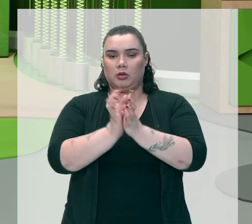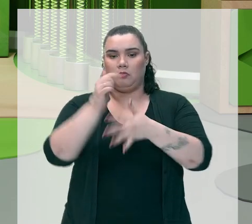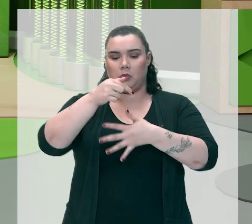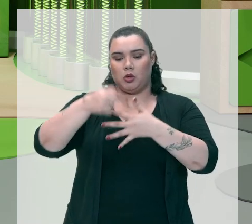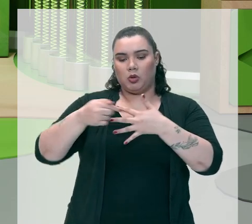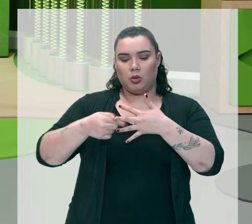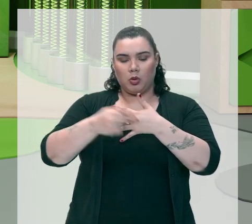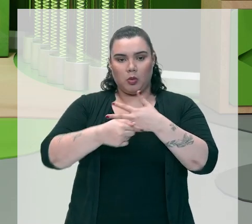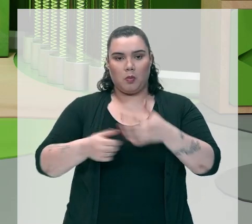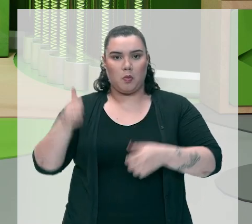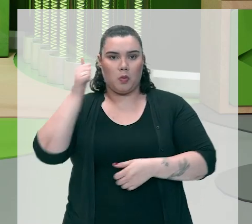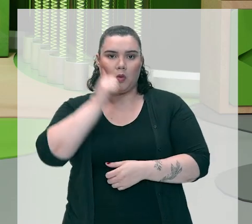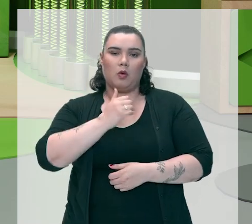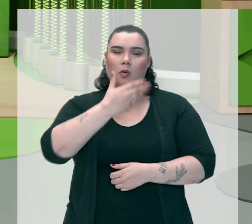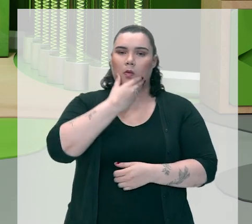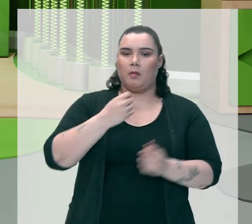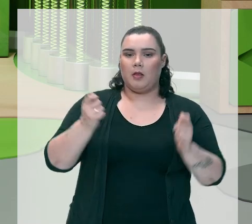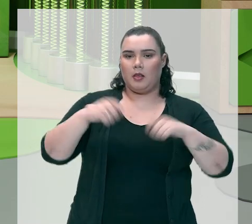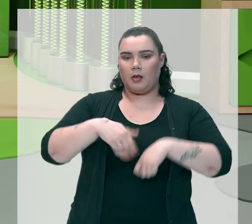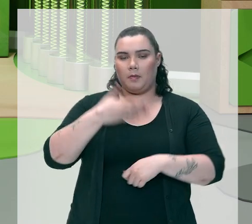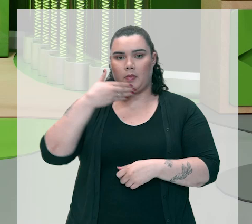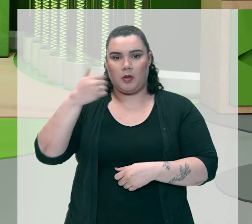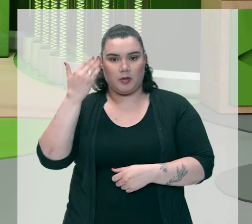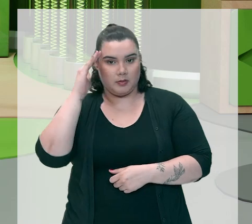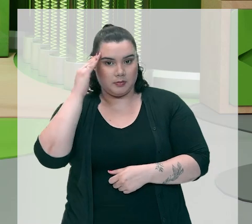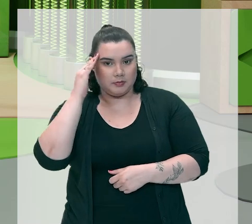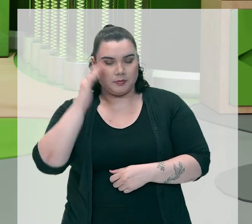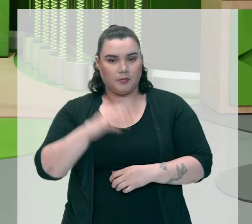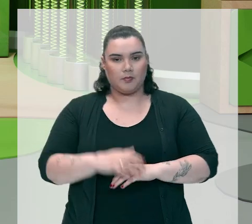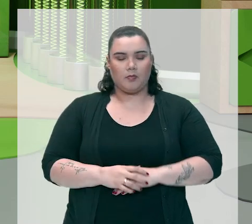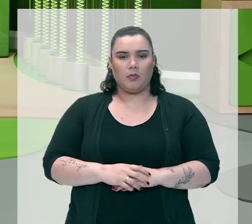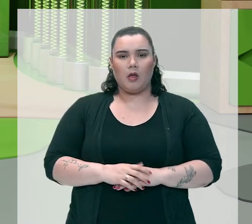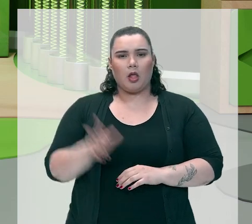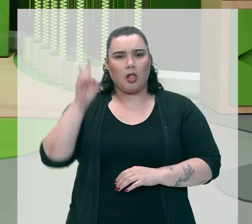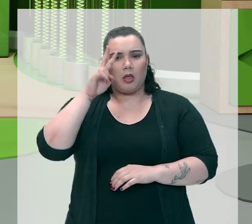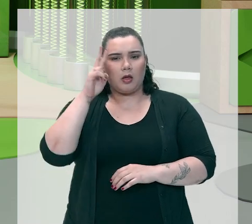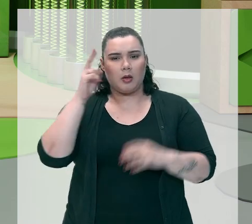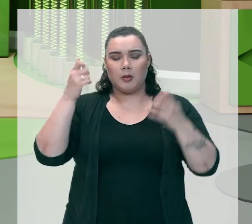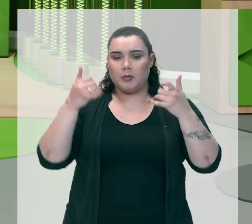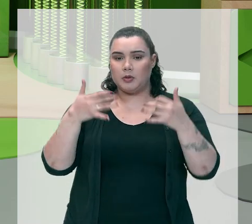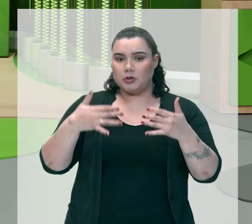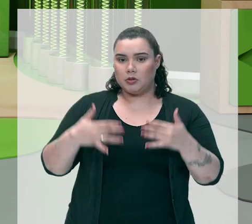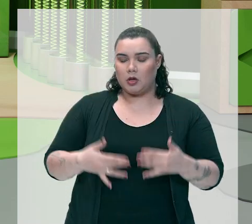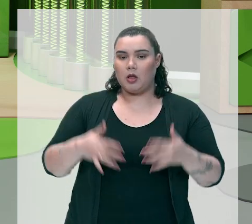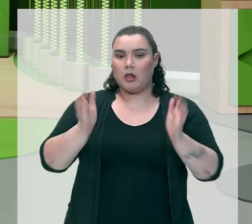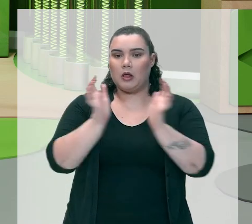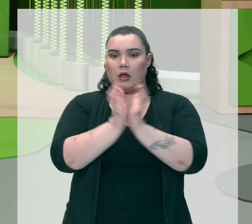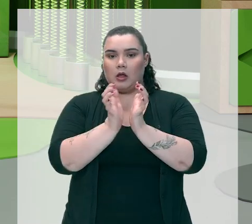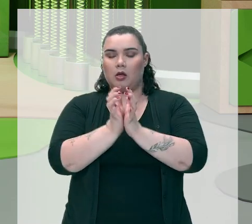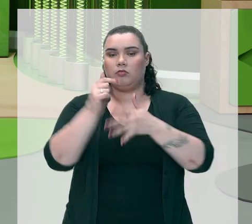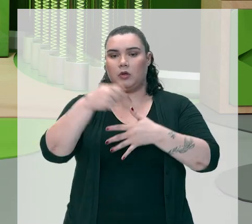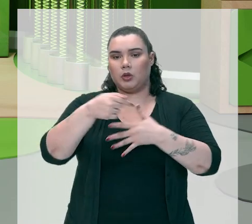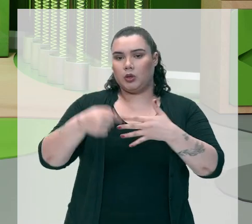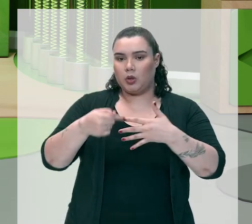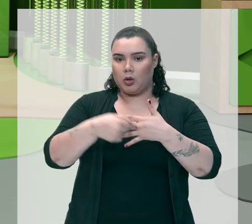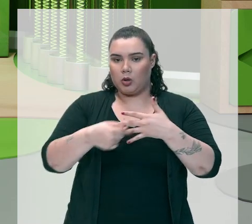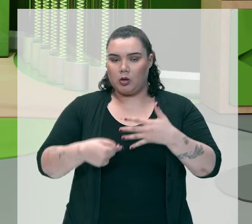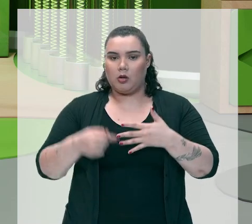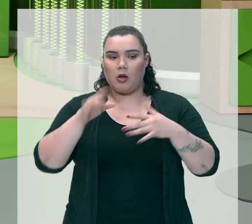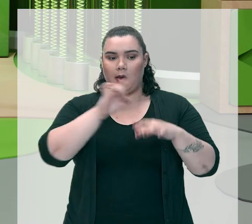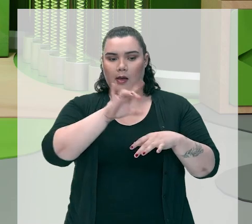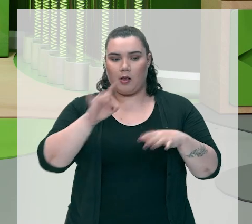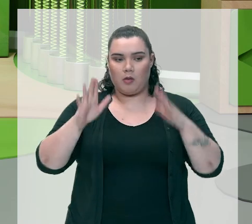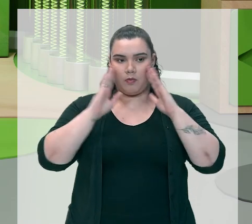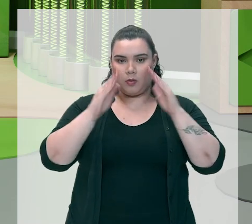né, feminino e masculino, para a gente entender melhor. E aí lembra que nós falamos lá sobre as glândulas endócrinas e que a gente ia dar um detalhe, né, um enfoque